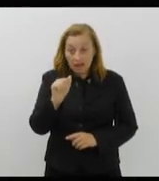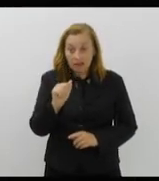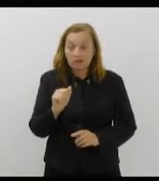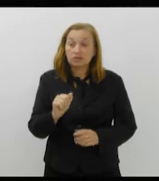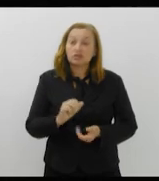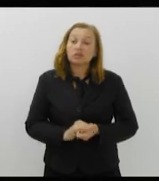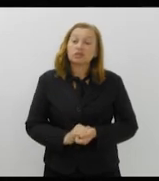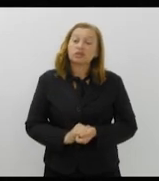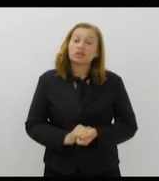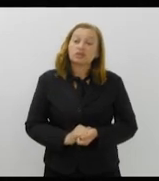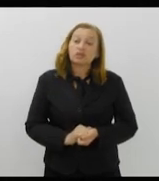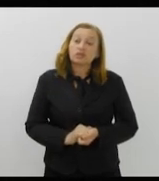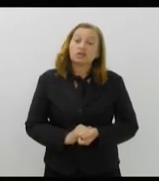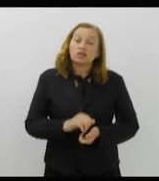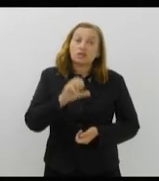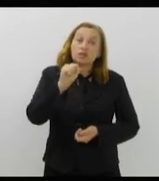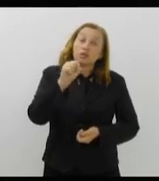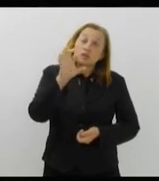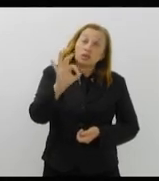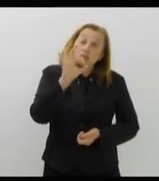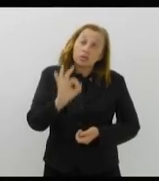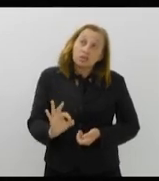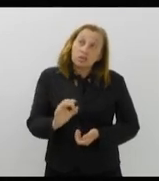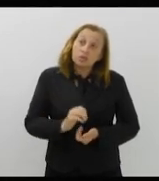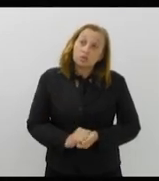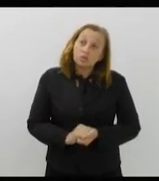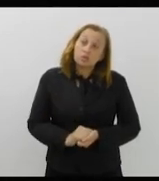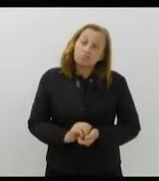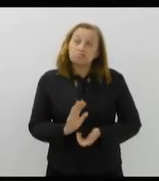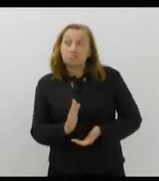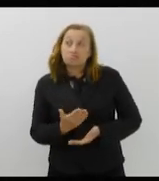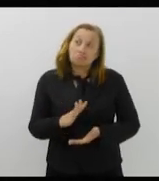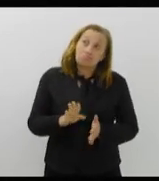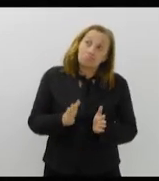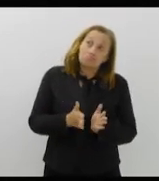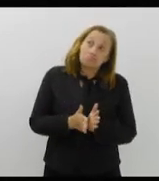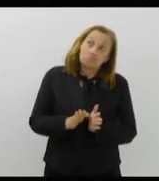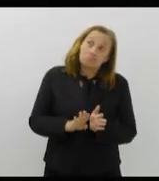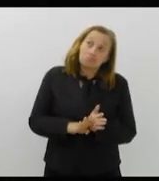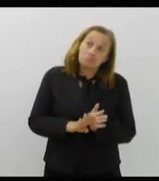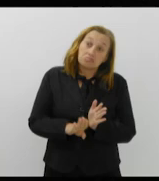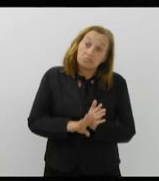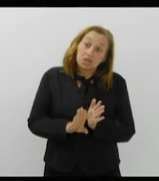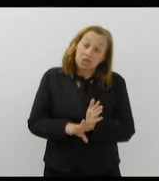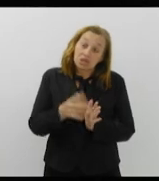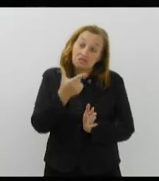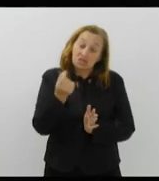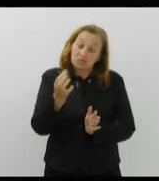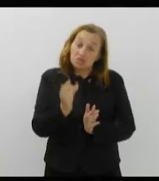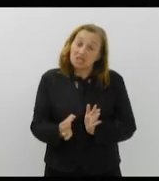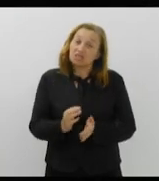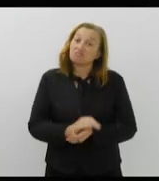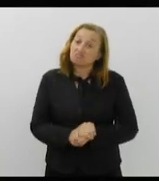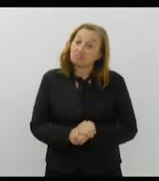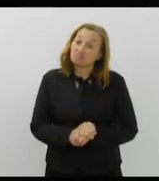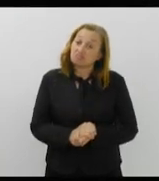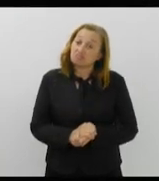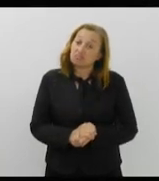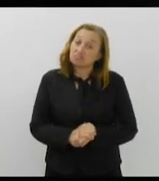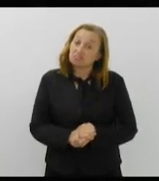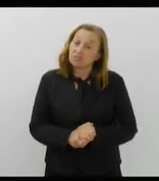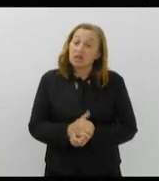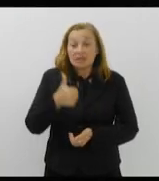desag extremo de 80% sobraria 20 20 de